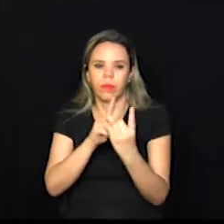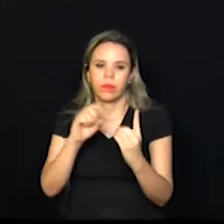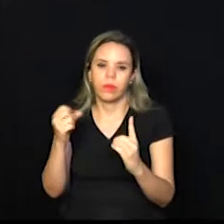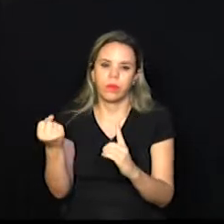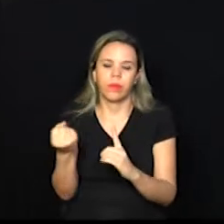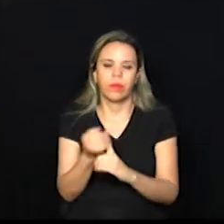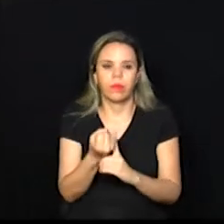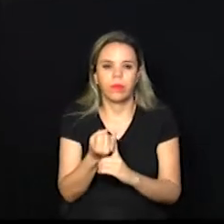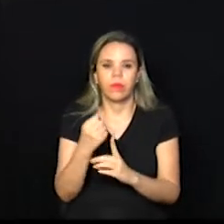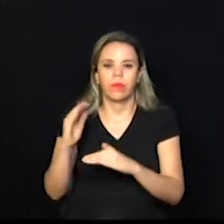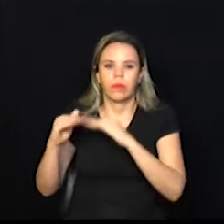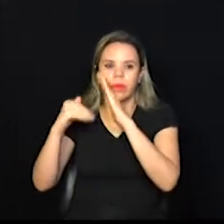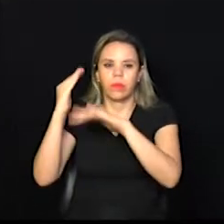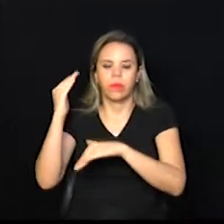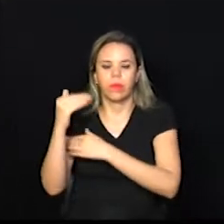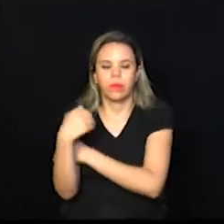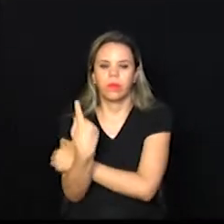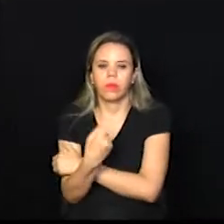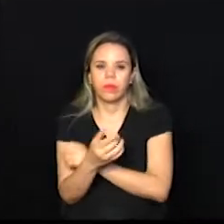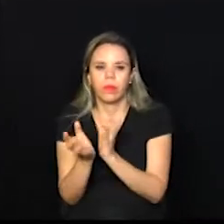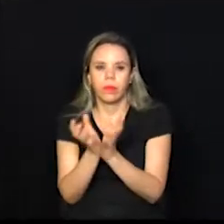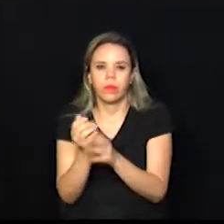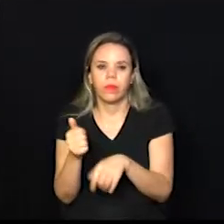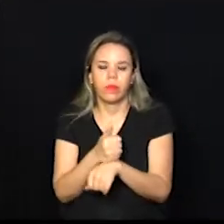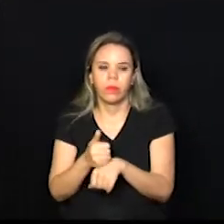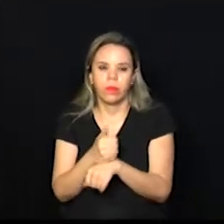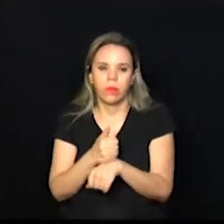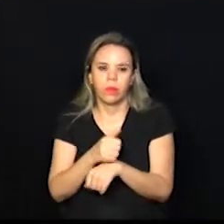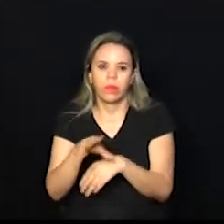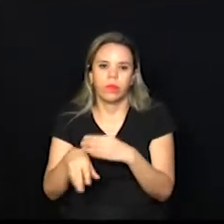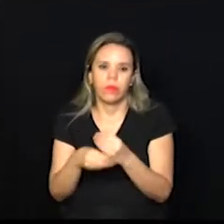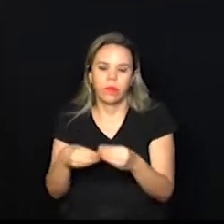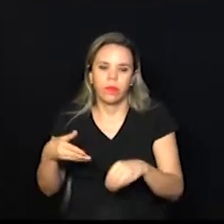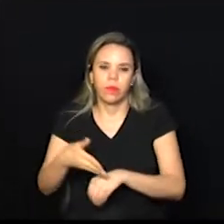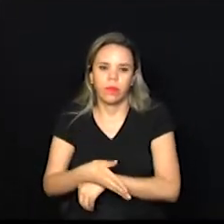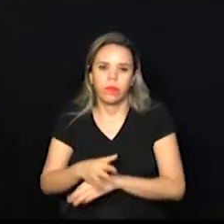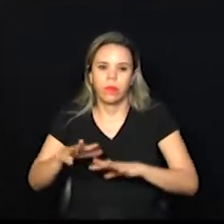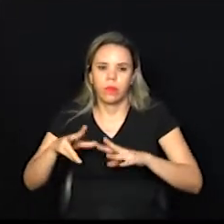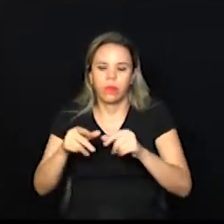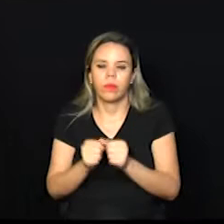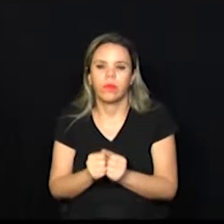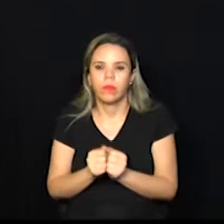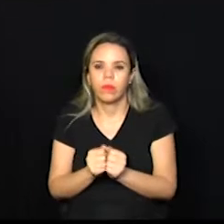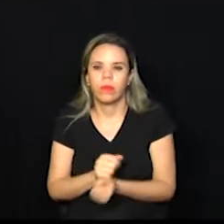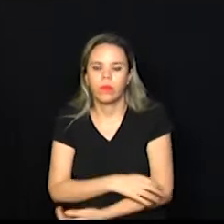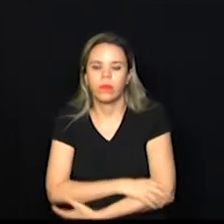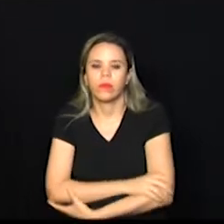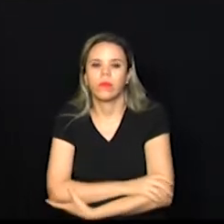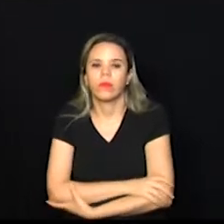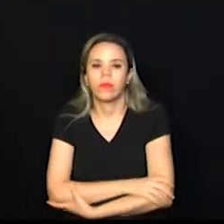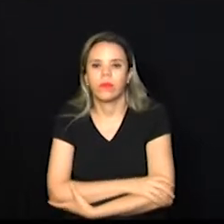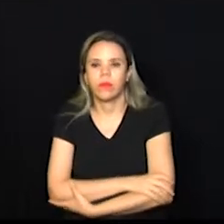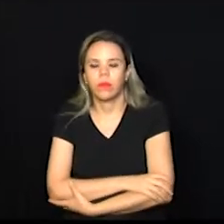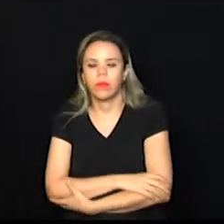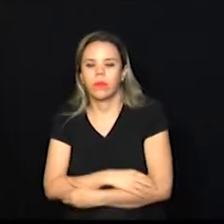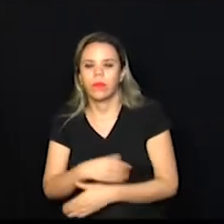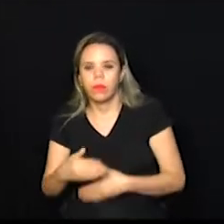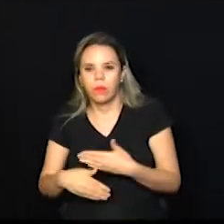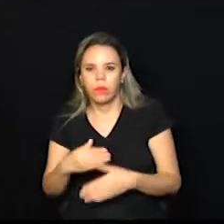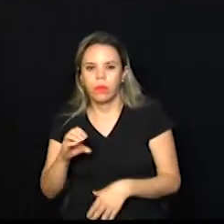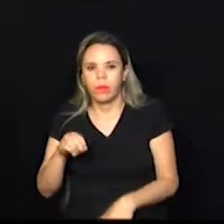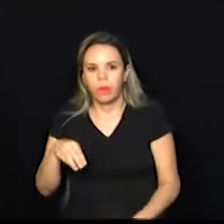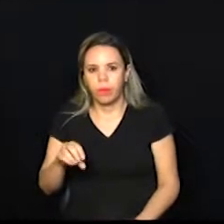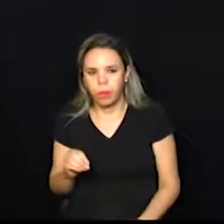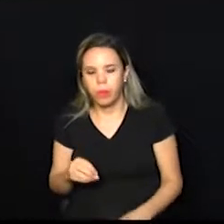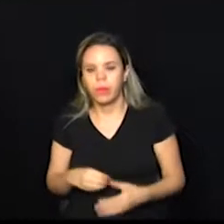é desenvolvido por a nossa equipe e daí ela é inserida dentro de todo o processo do SEAMO.